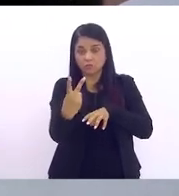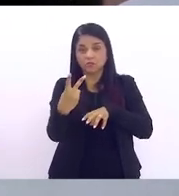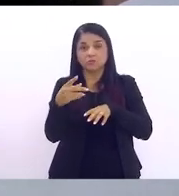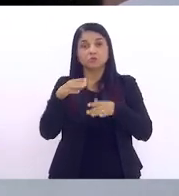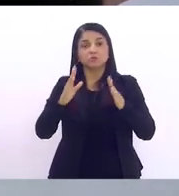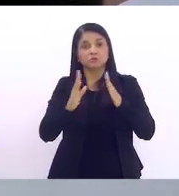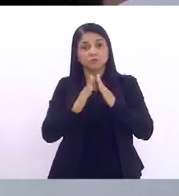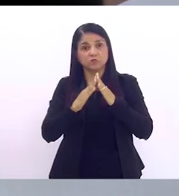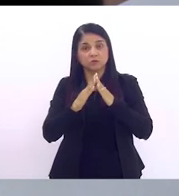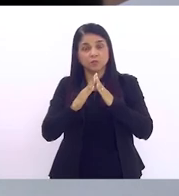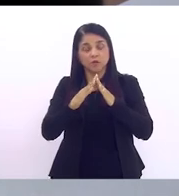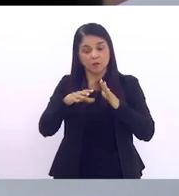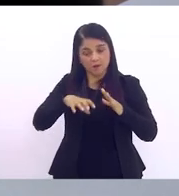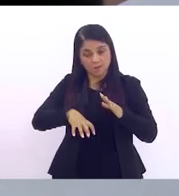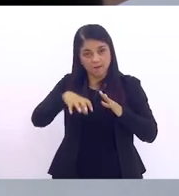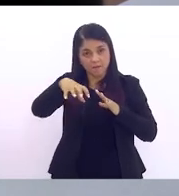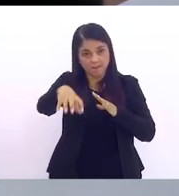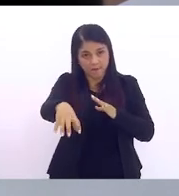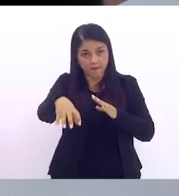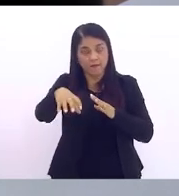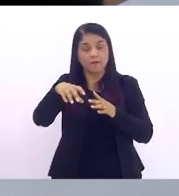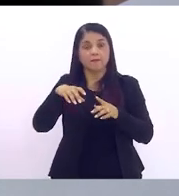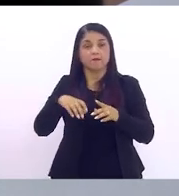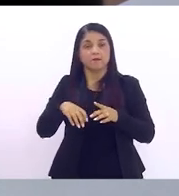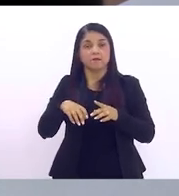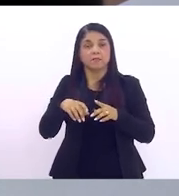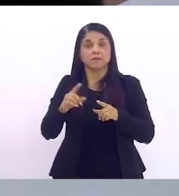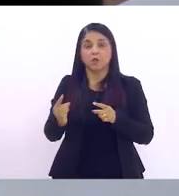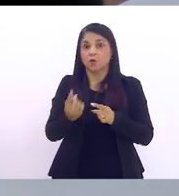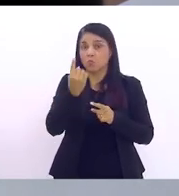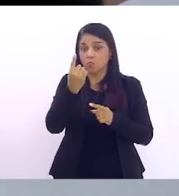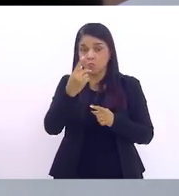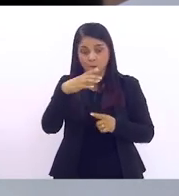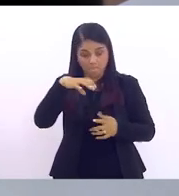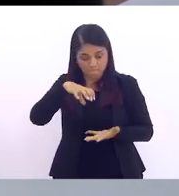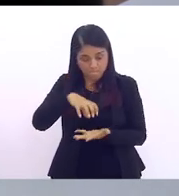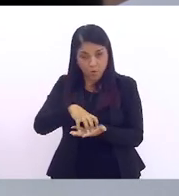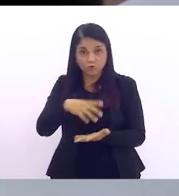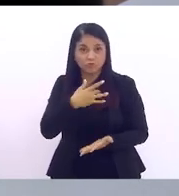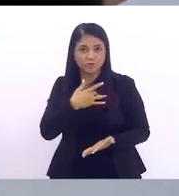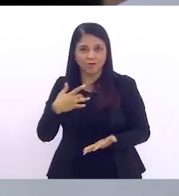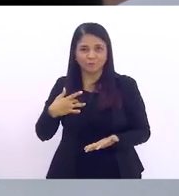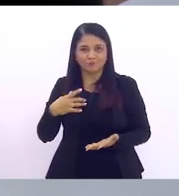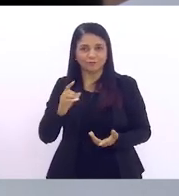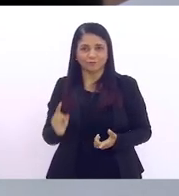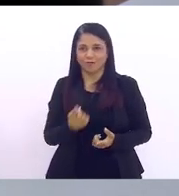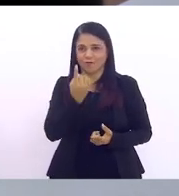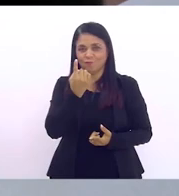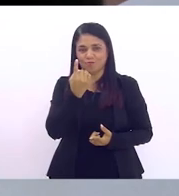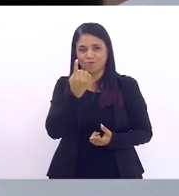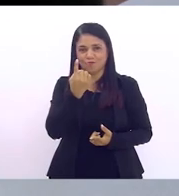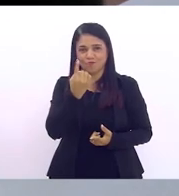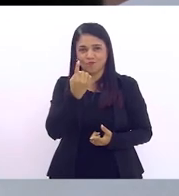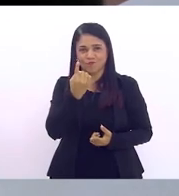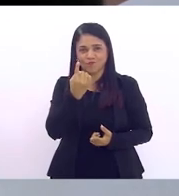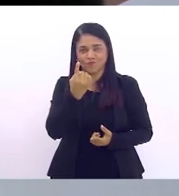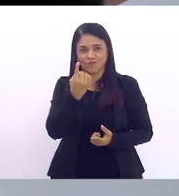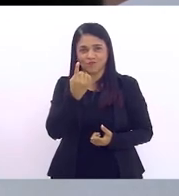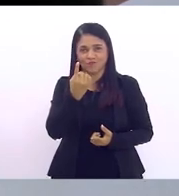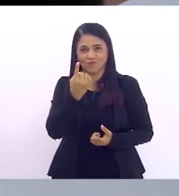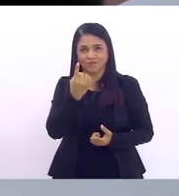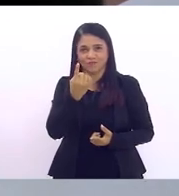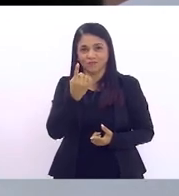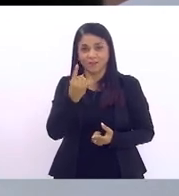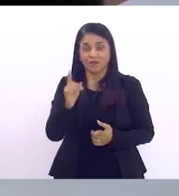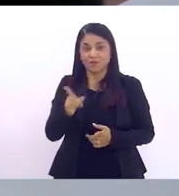de concessão de Jacareí ele tem um posto de saúde ali no seu distrito mas o único hospital público